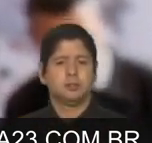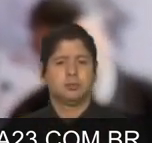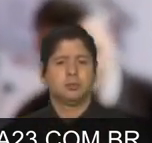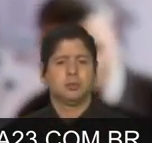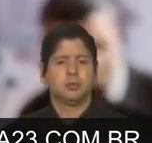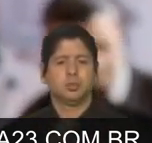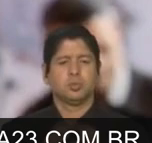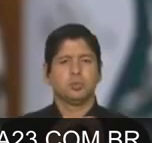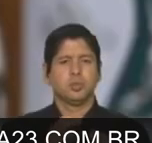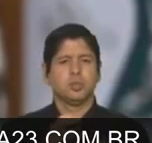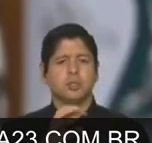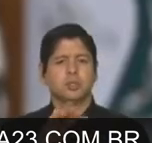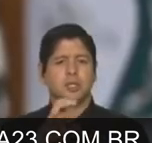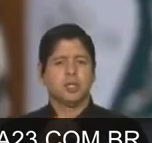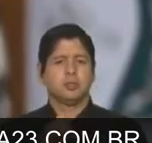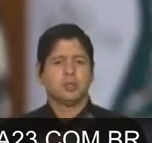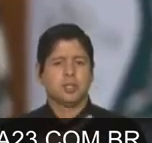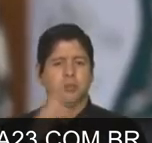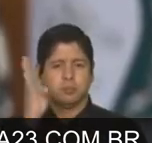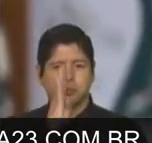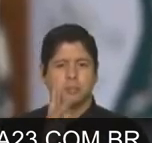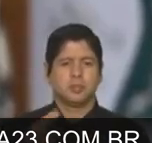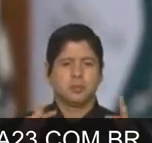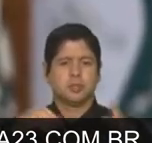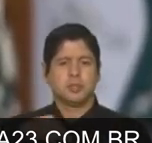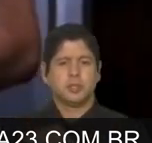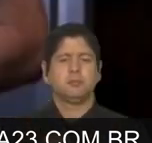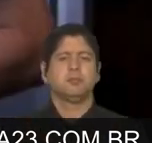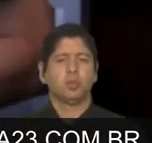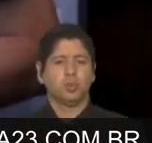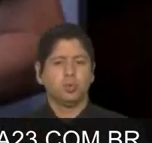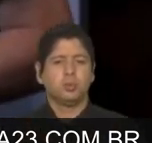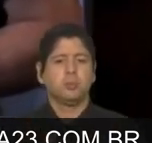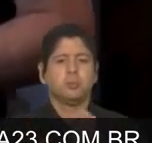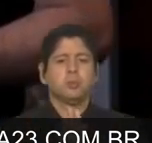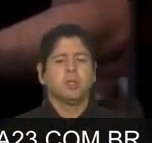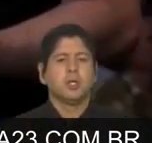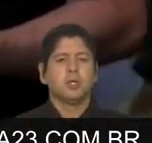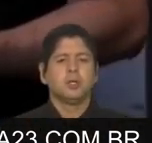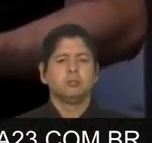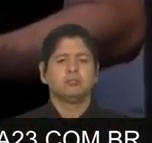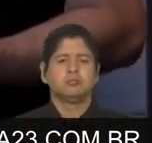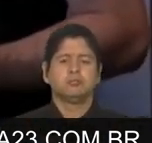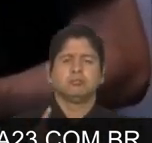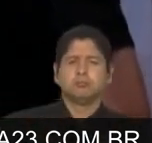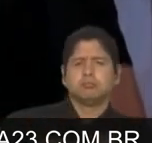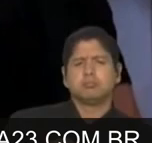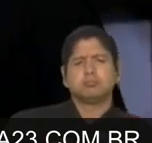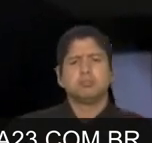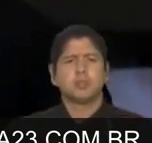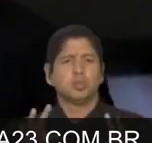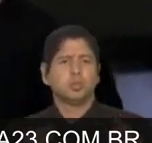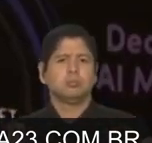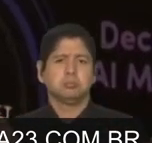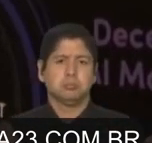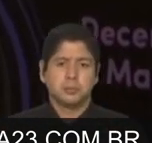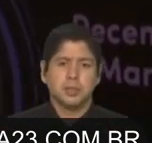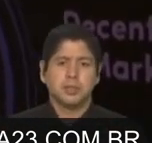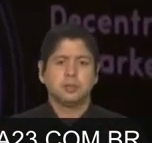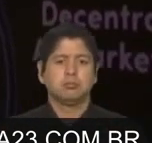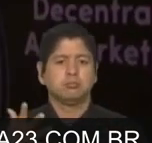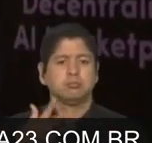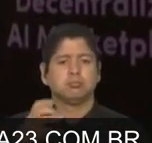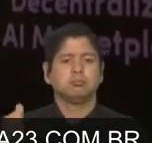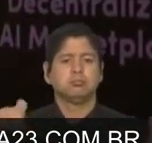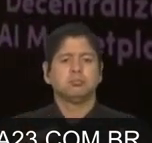de Telecomunicações, braço de tecnologia da organização, apresentará os dispositivos e todo o potencial numa